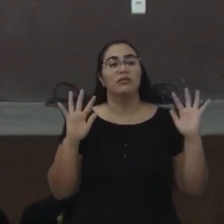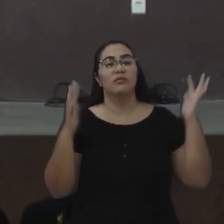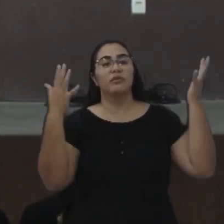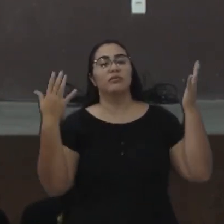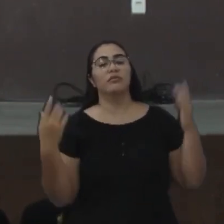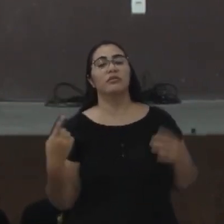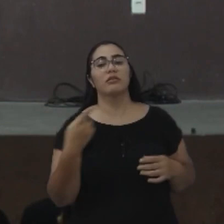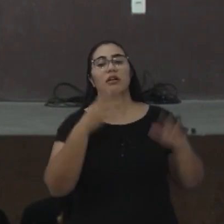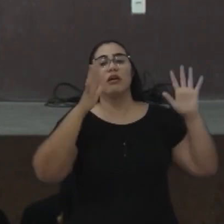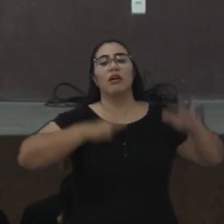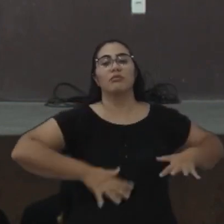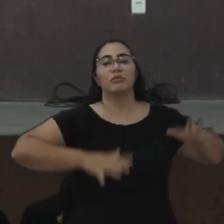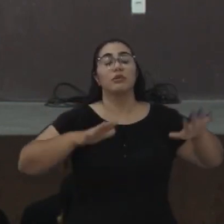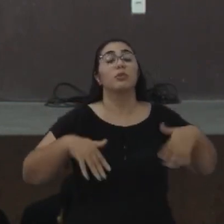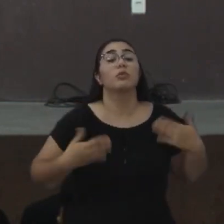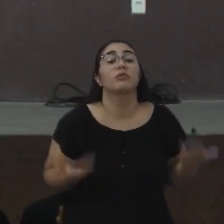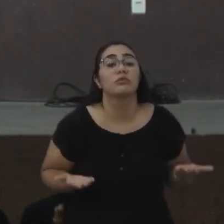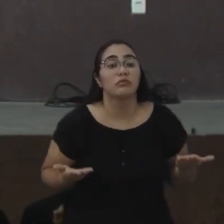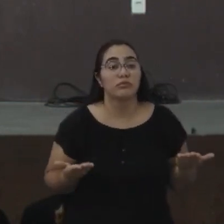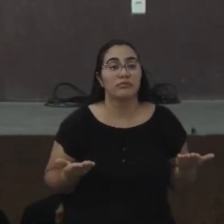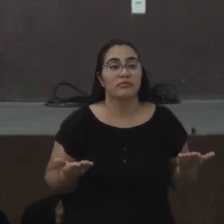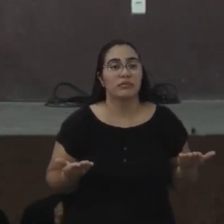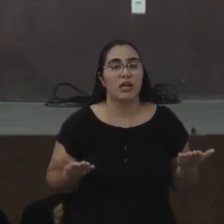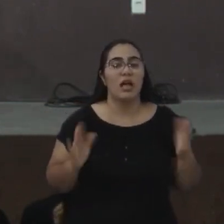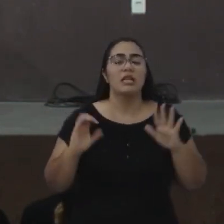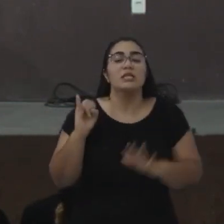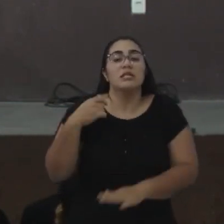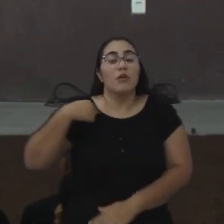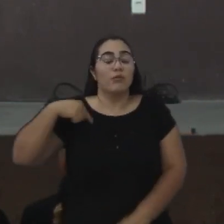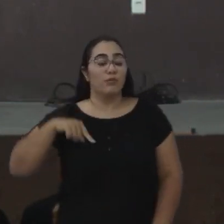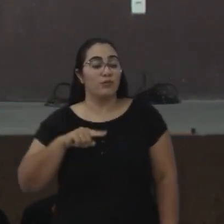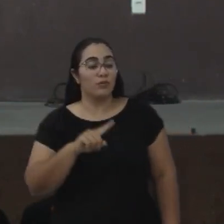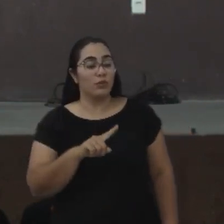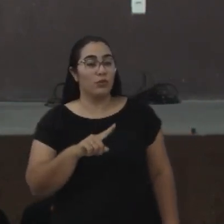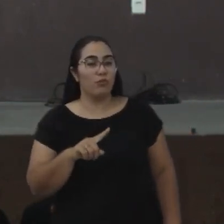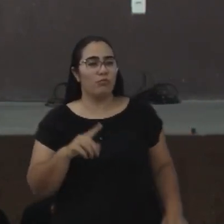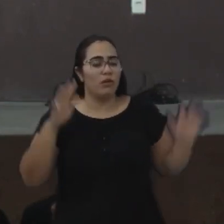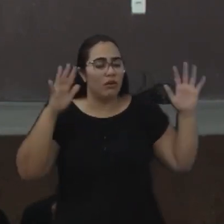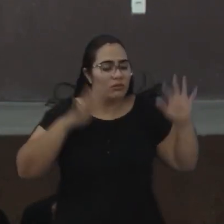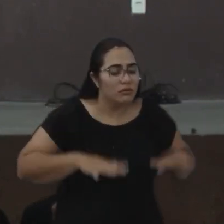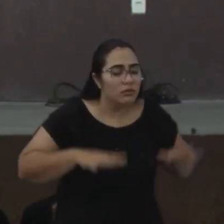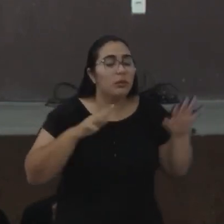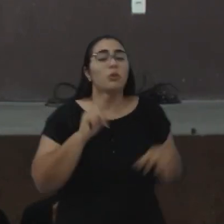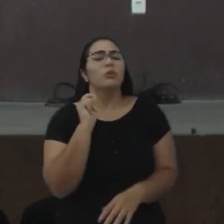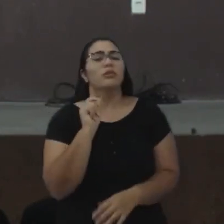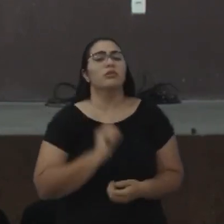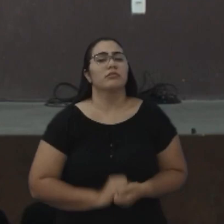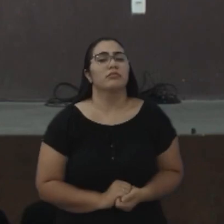Primeiro. Quando eu vou para celebrar o que ali?